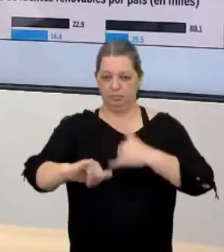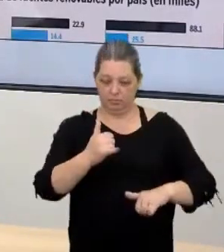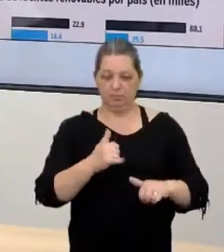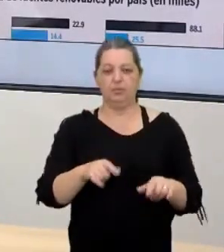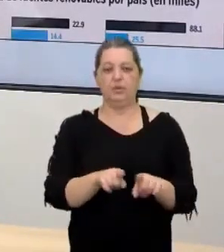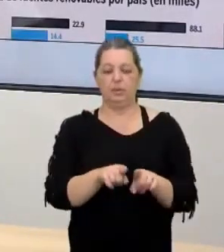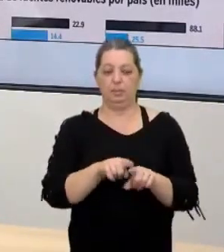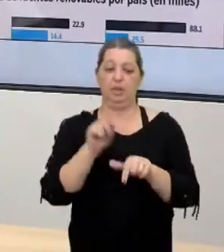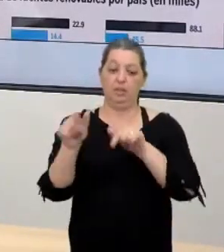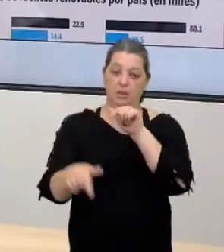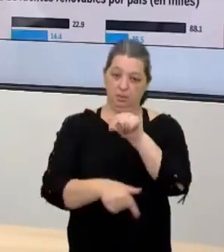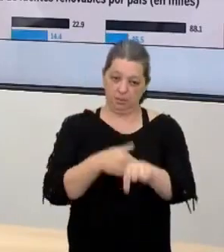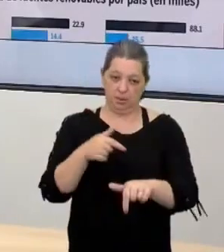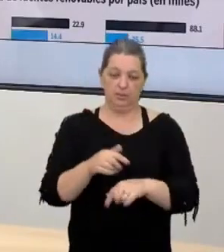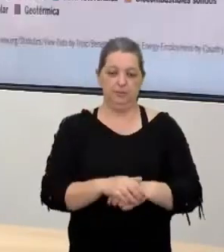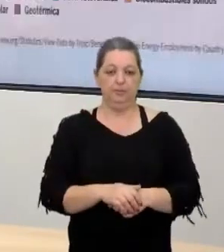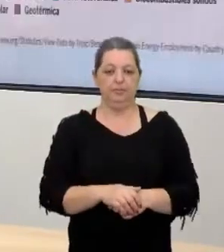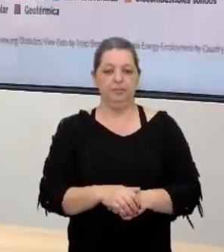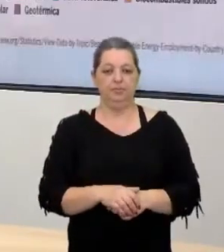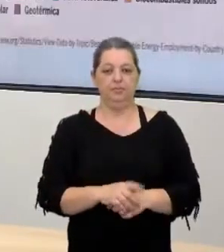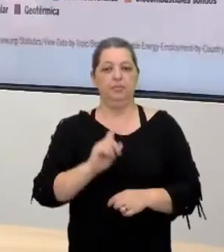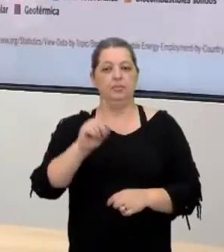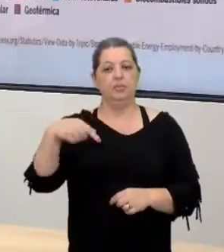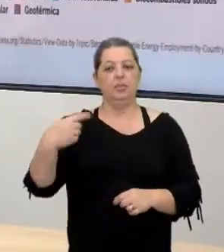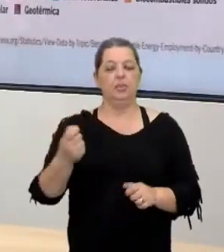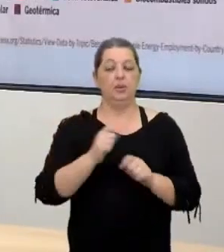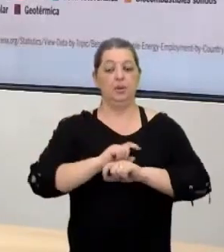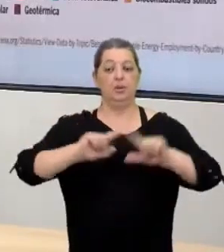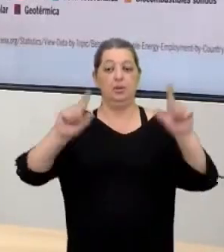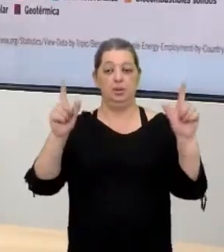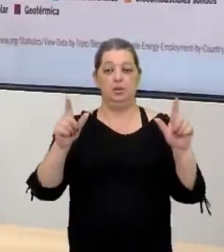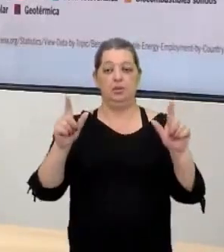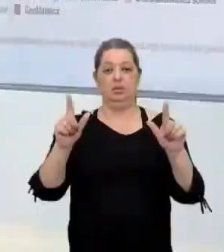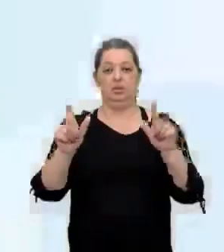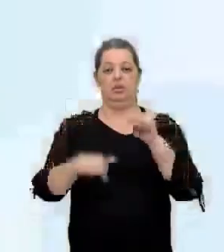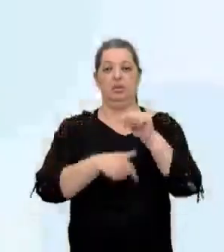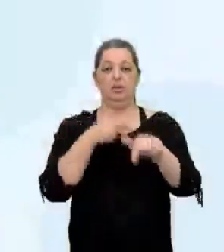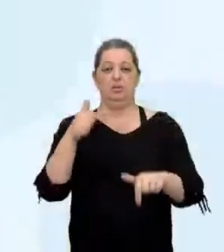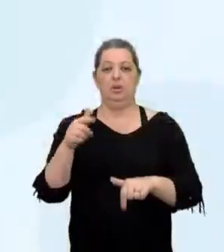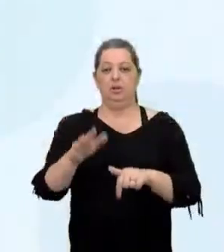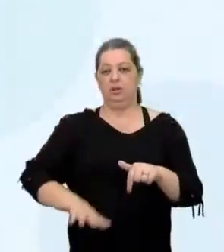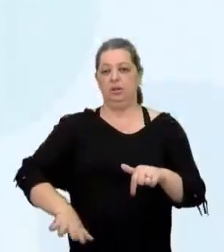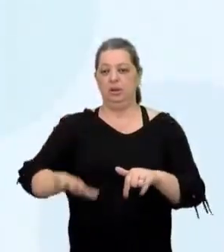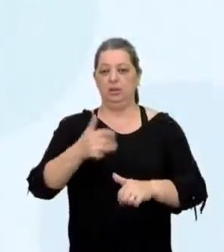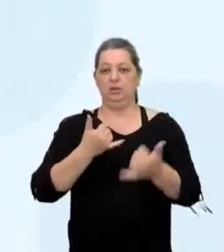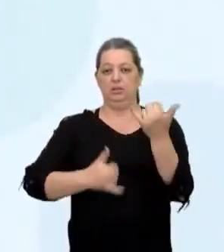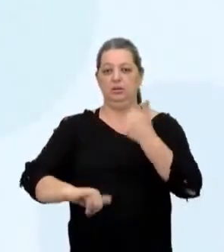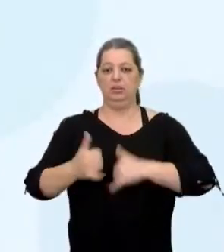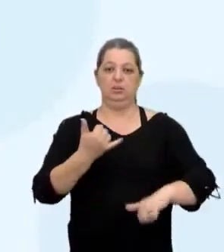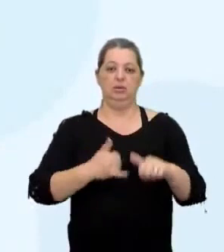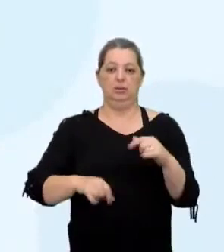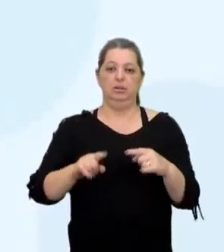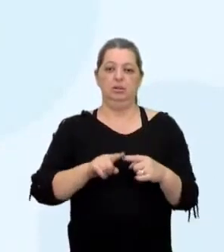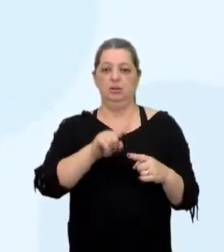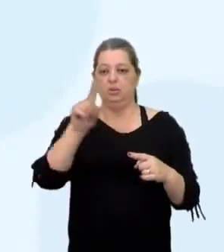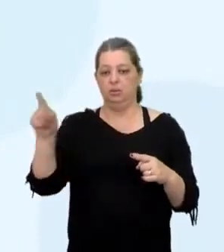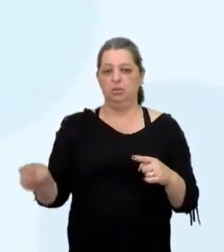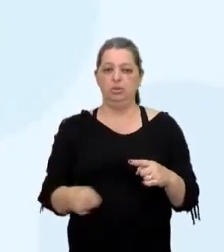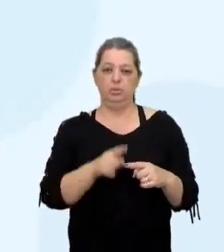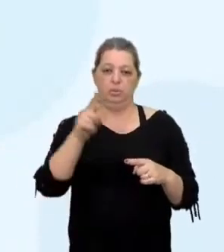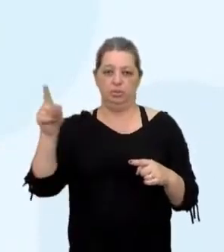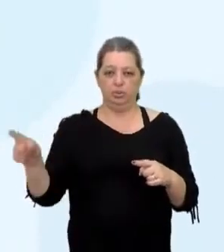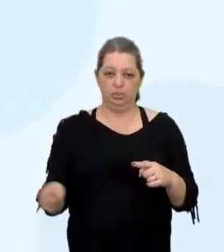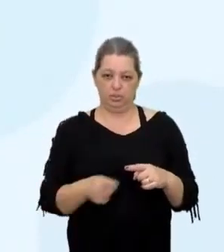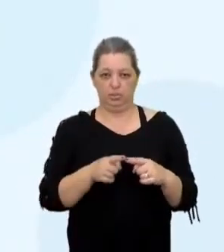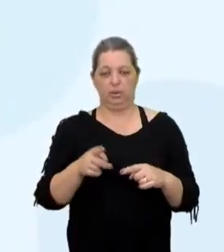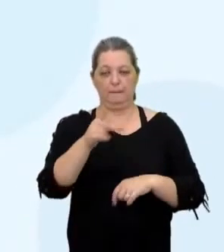gera energia. Vamos lá na próxima tela, empregos no setor de energia renovável, né? E aí a gente vê